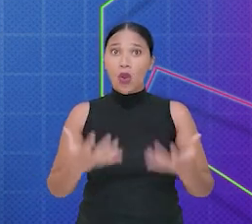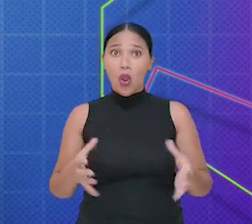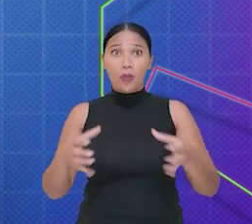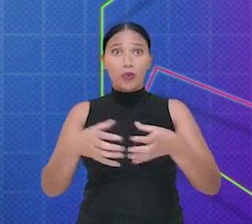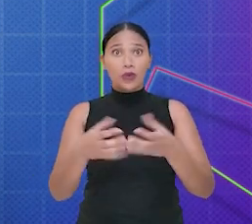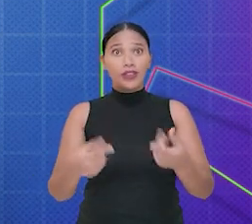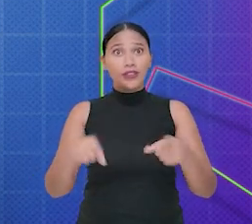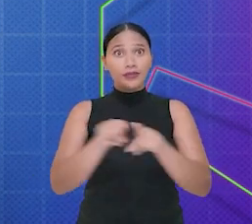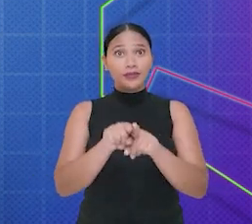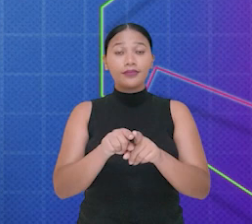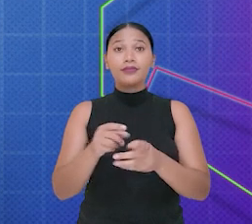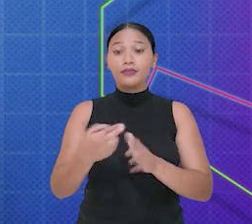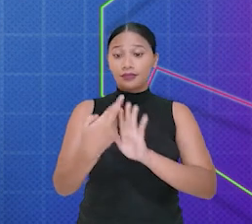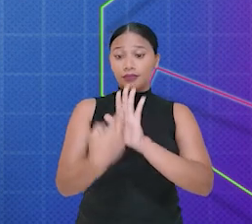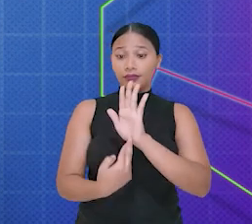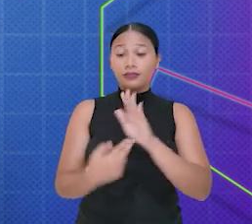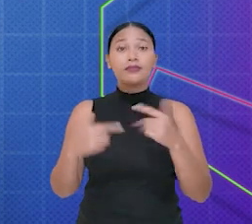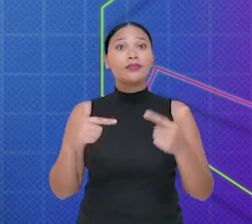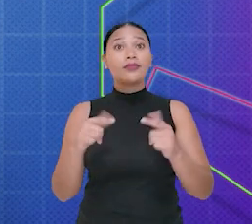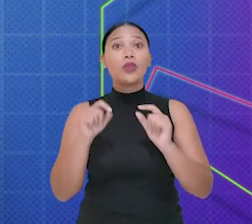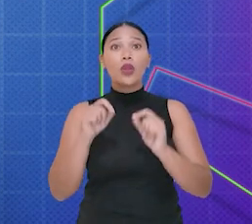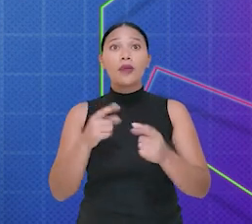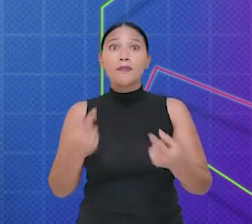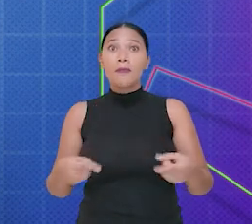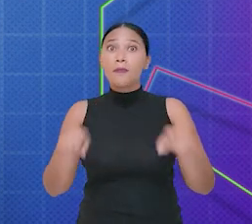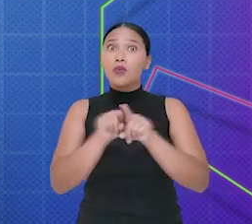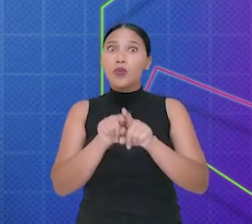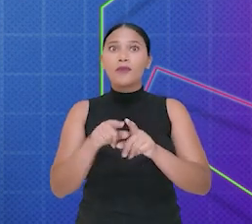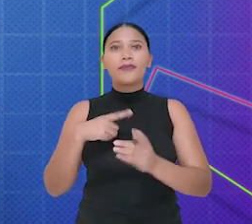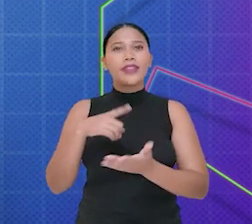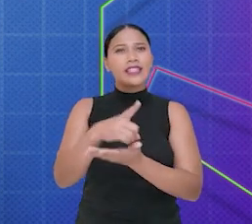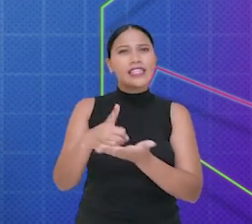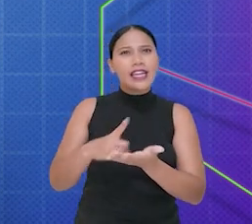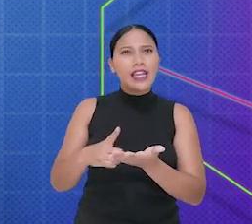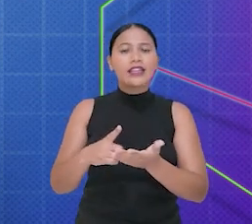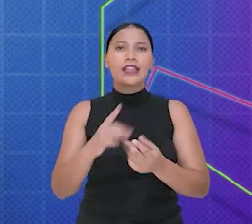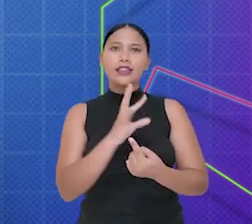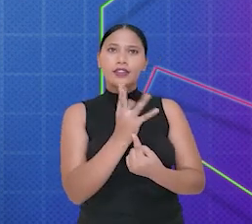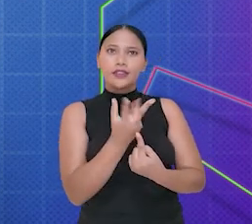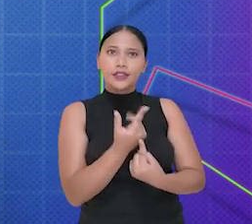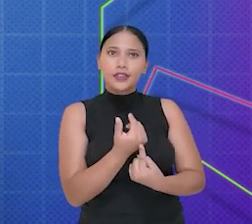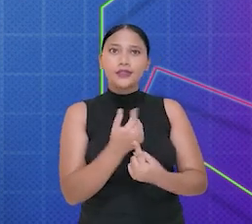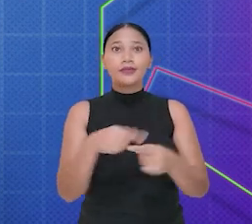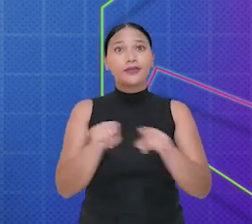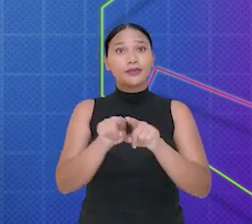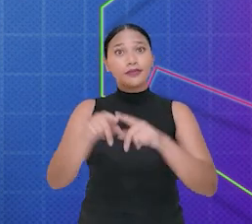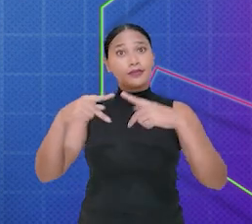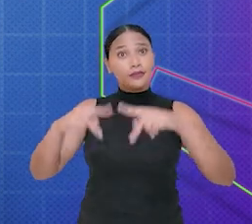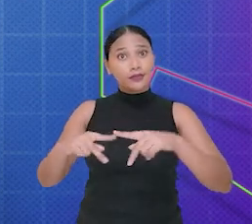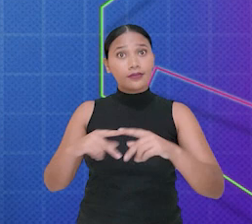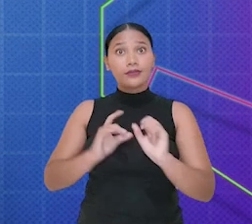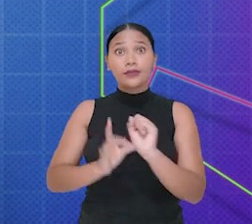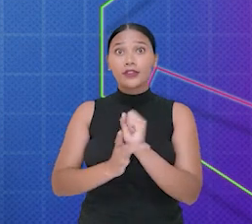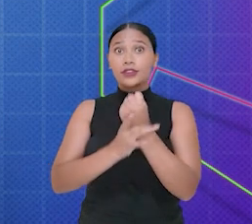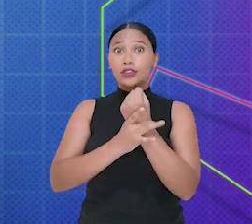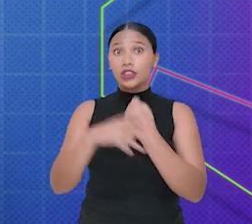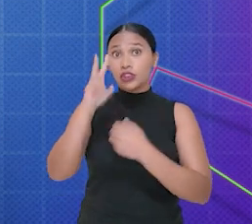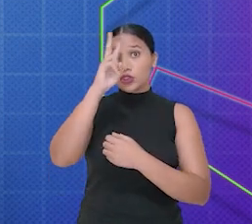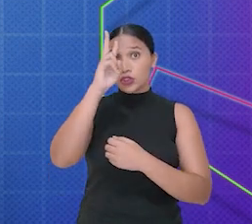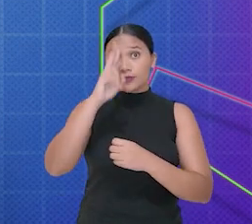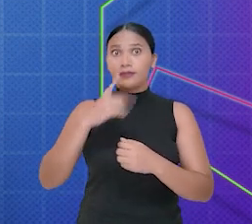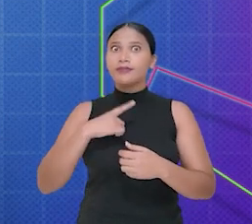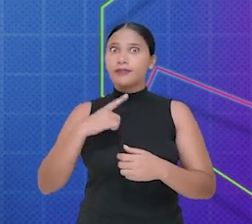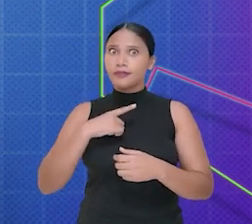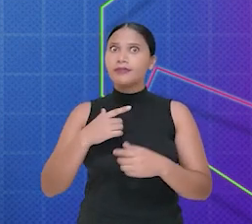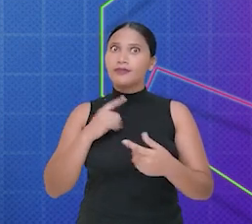Trabalho colaborativo. Os roteiristas trabalham em estreita colaboração com designers, artistas e programadores para garantir que a história